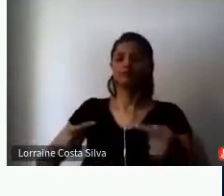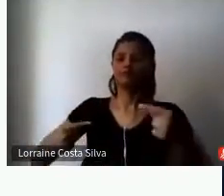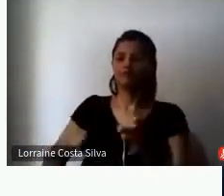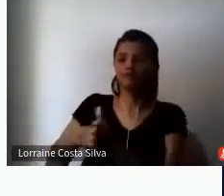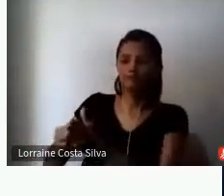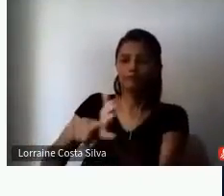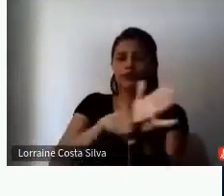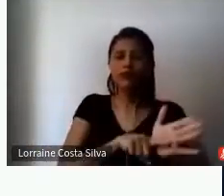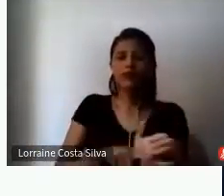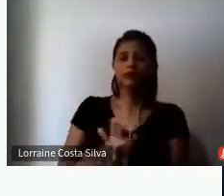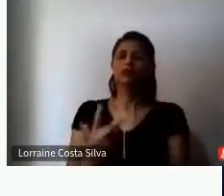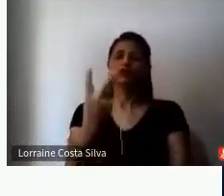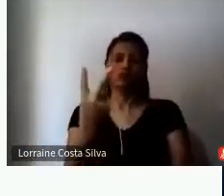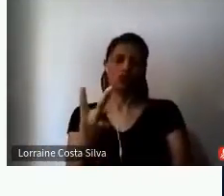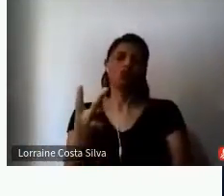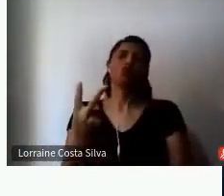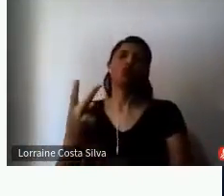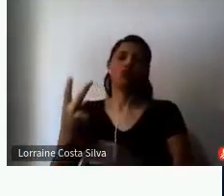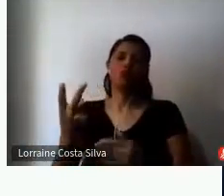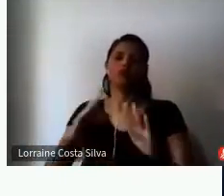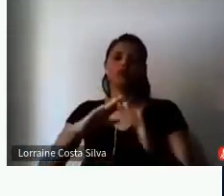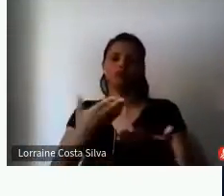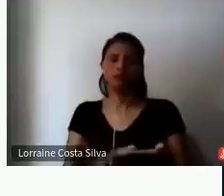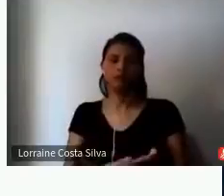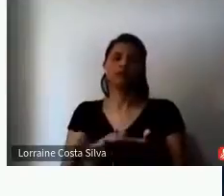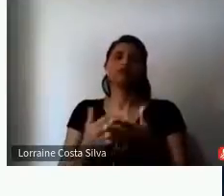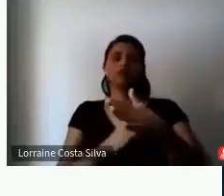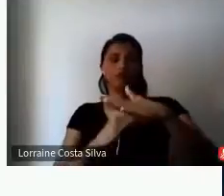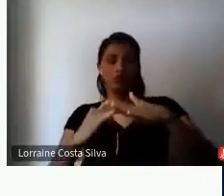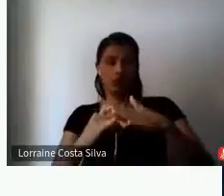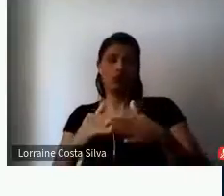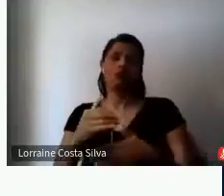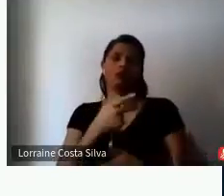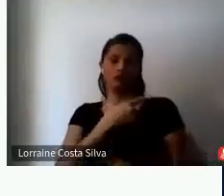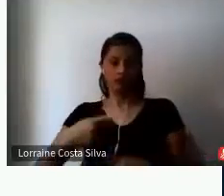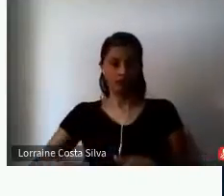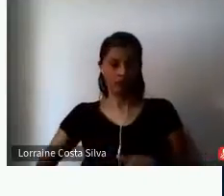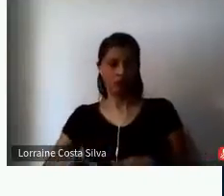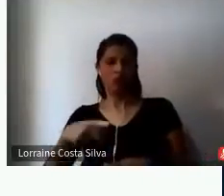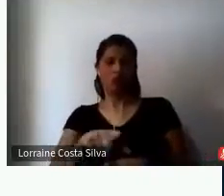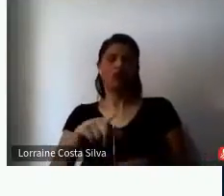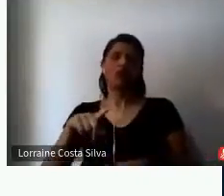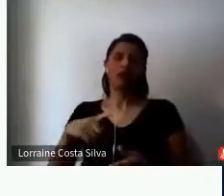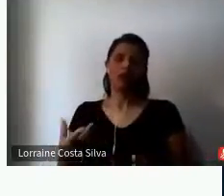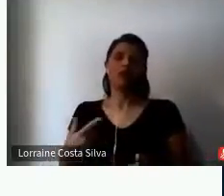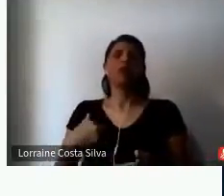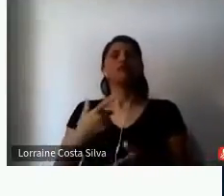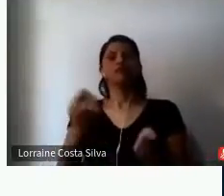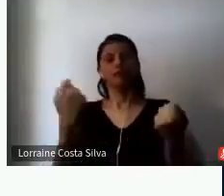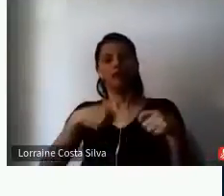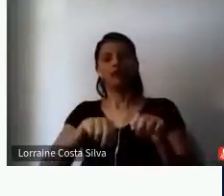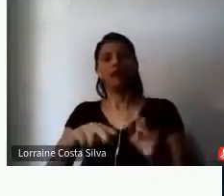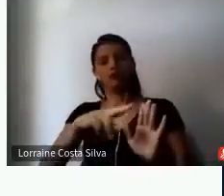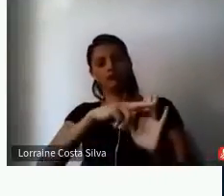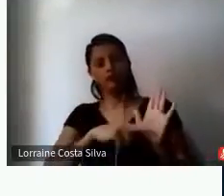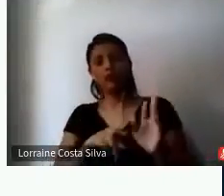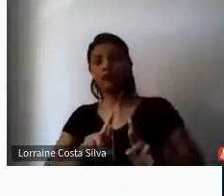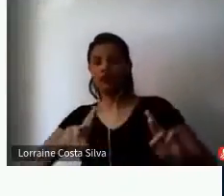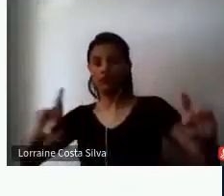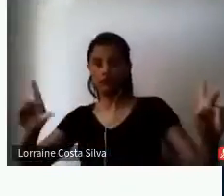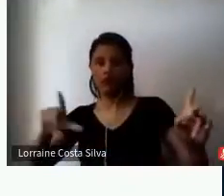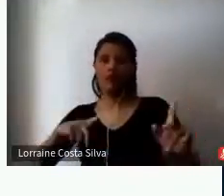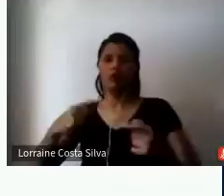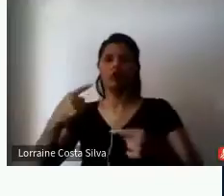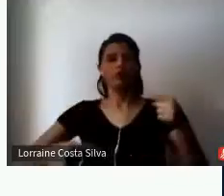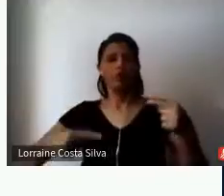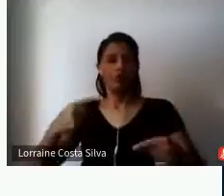instituições públicas de ensino, submetidas a, evidentemente, diferentes medidas normativas, políticas e educacionais, uma delas